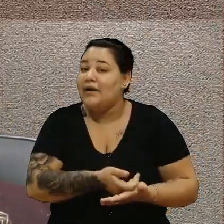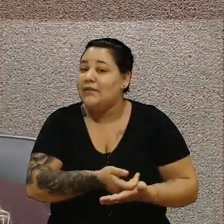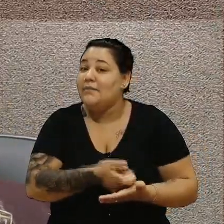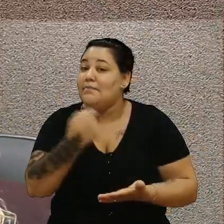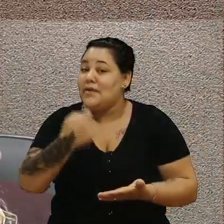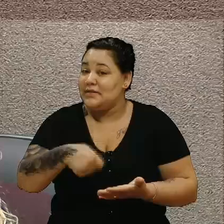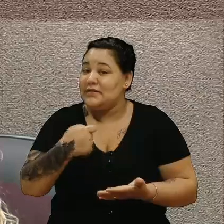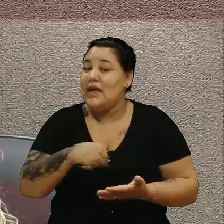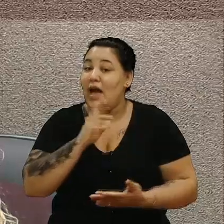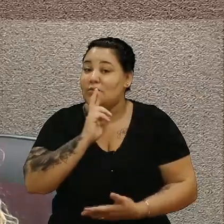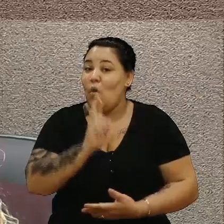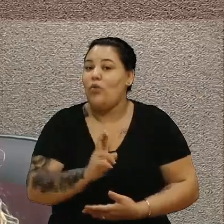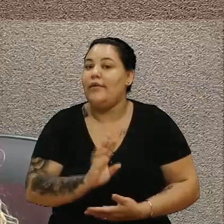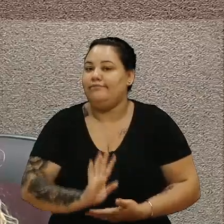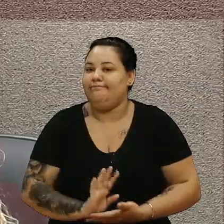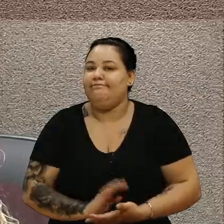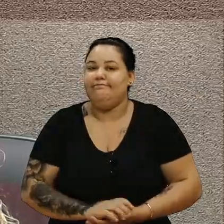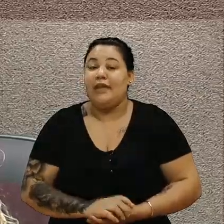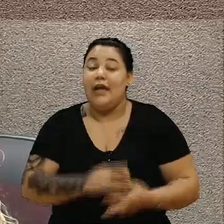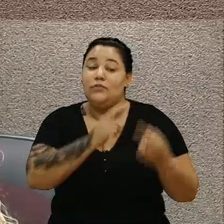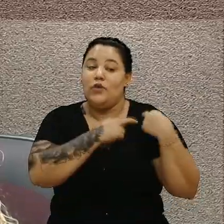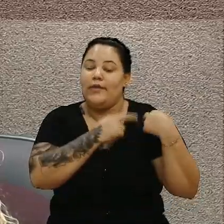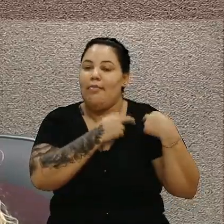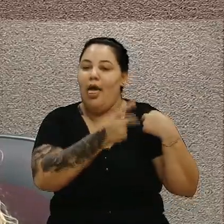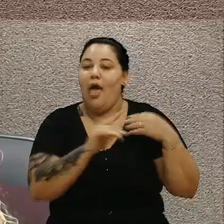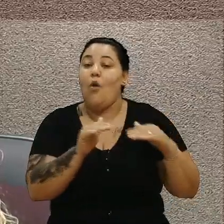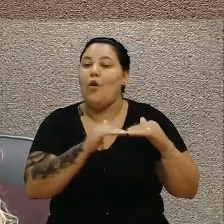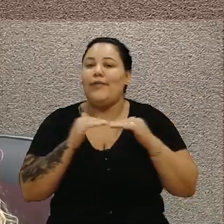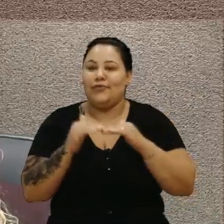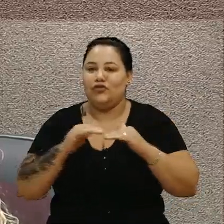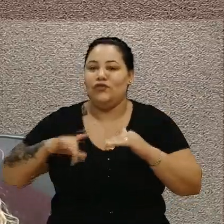igualitária, então sim, nós teremos um